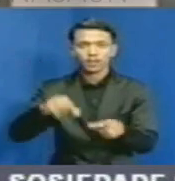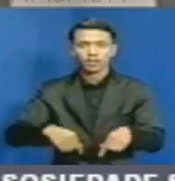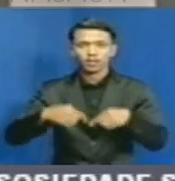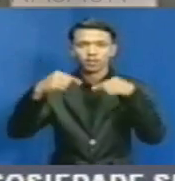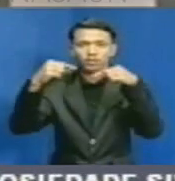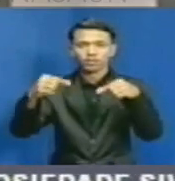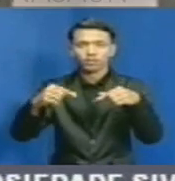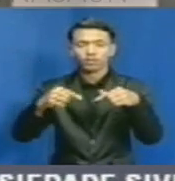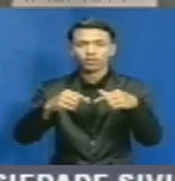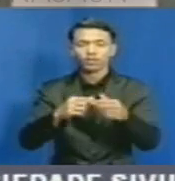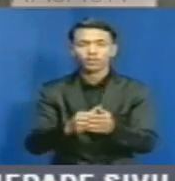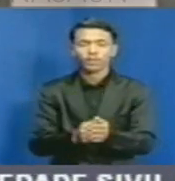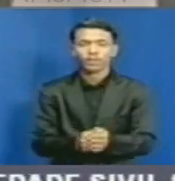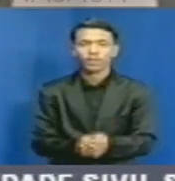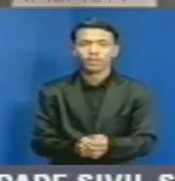lhe orai fonsira,